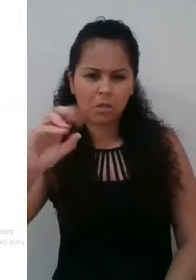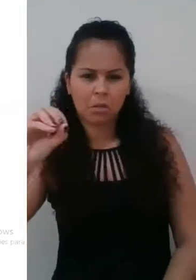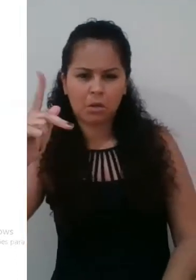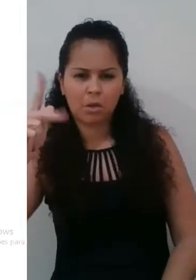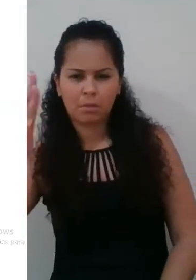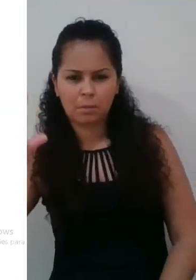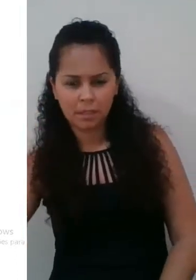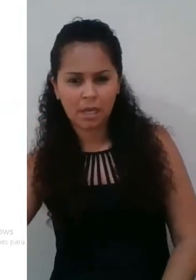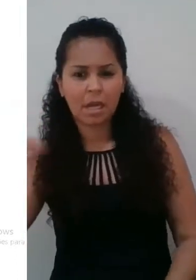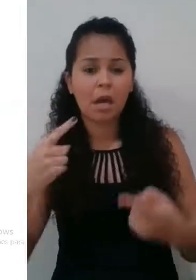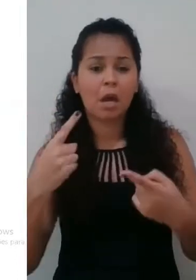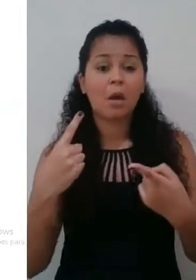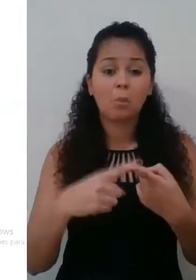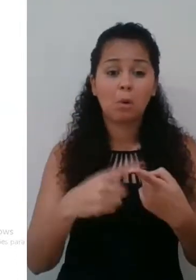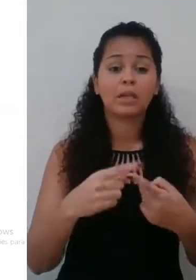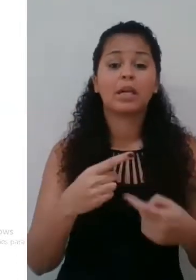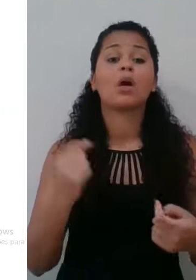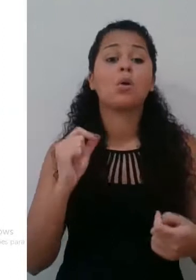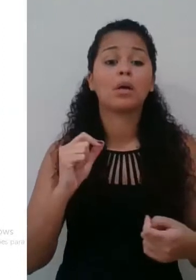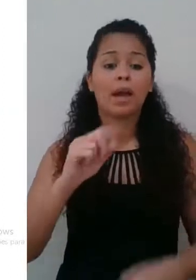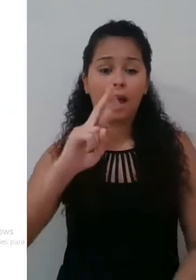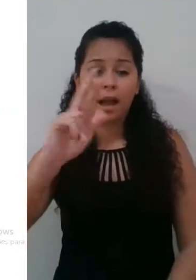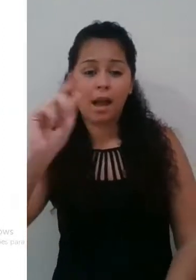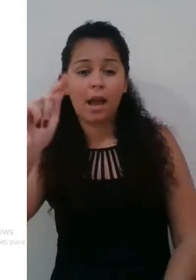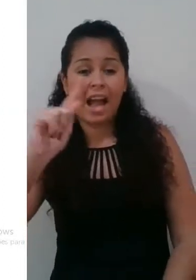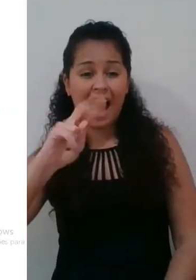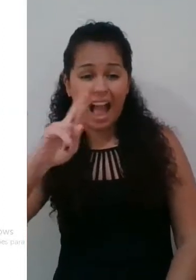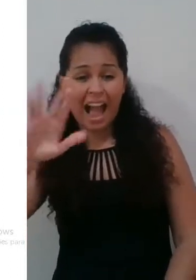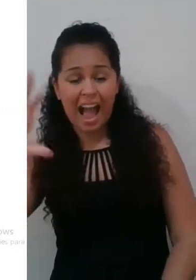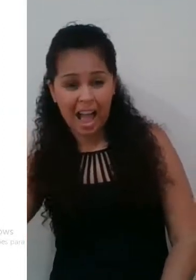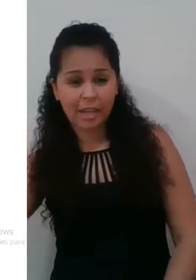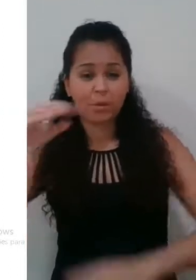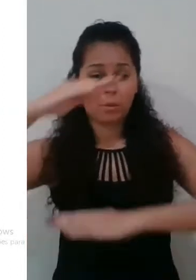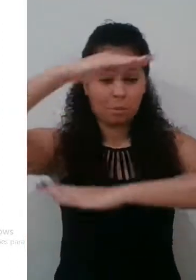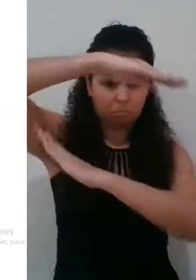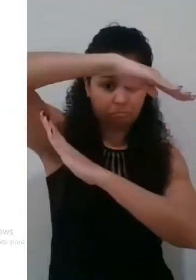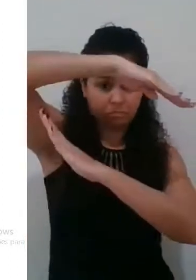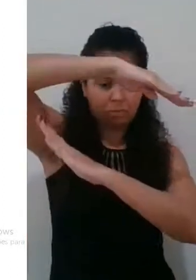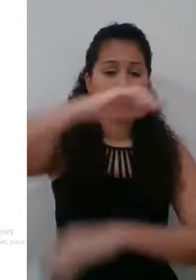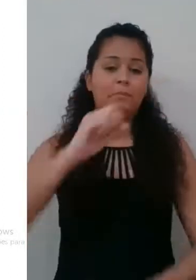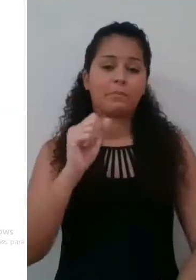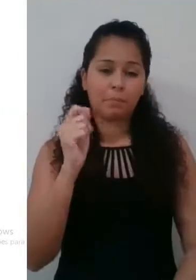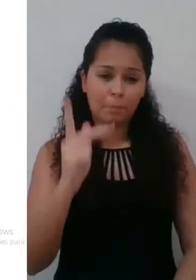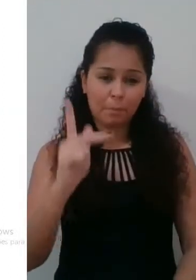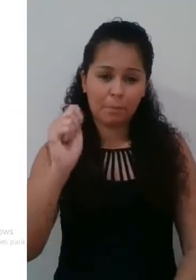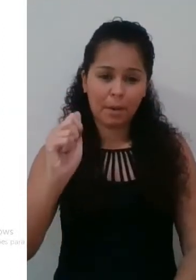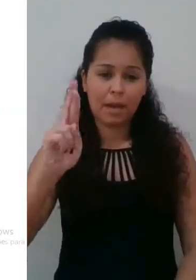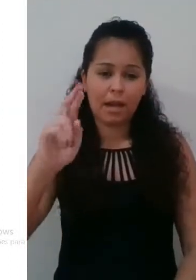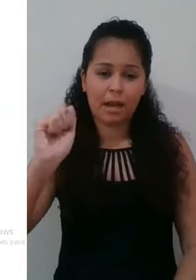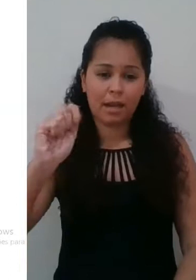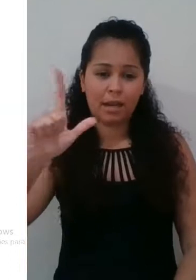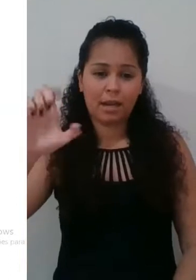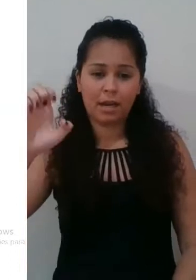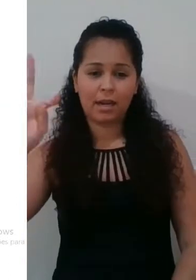cruzam, eles são paralelos. Os raios não se cruzam e nem os prolongamentos vão se cruzar, uma vez que eles